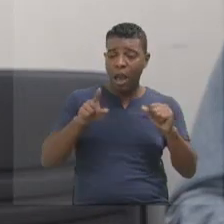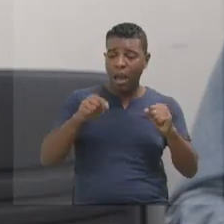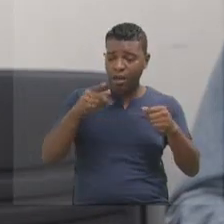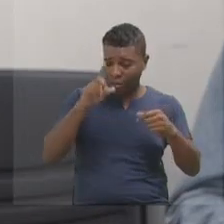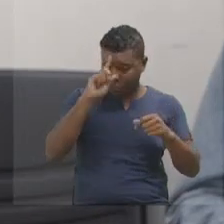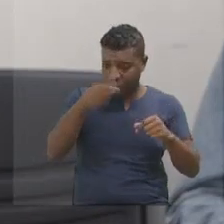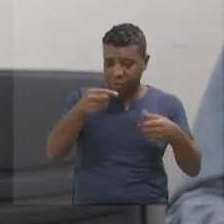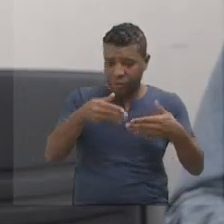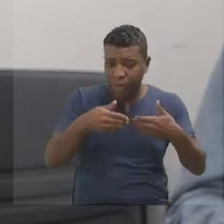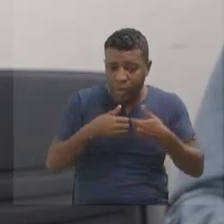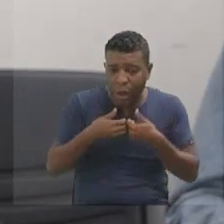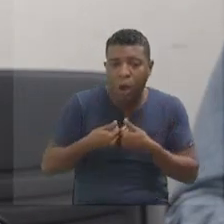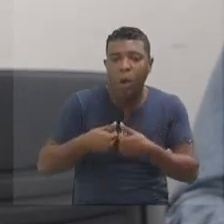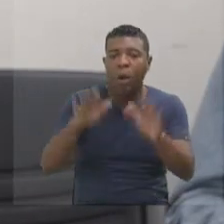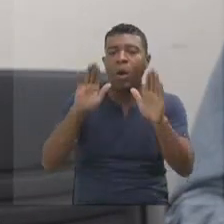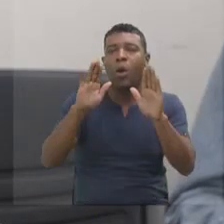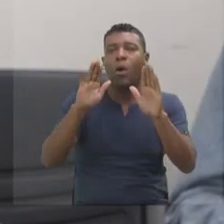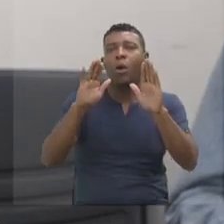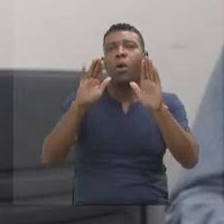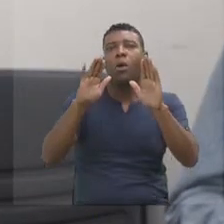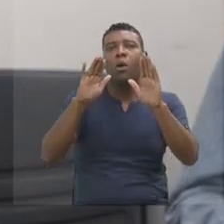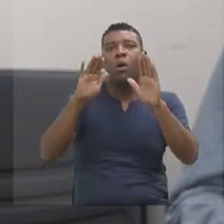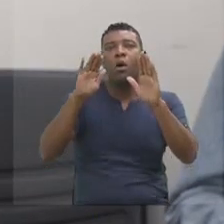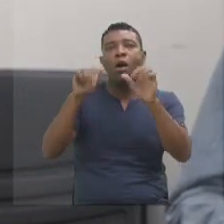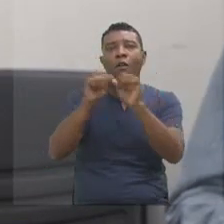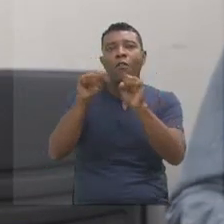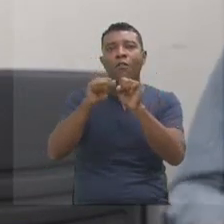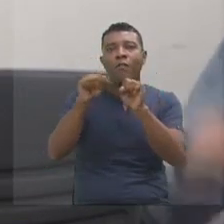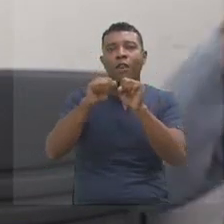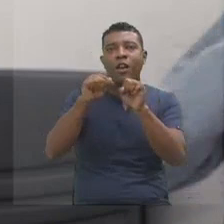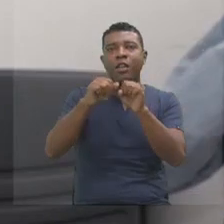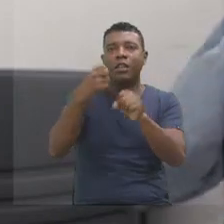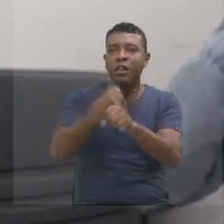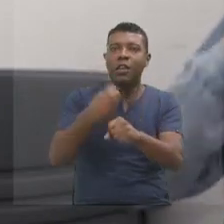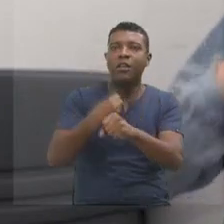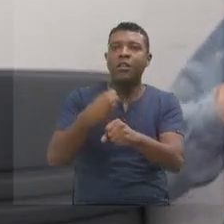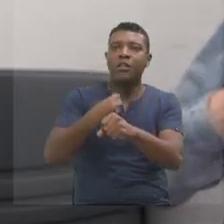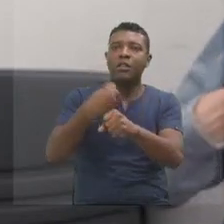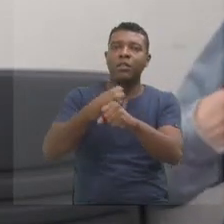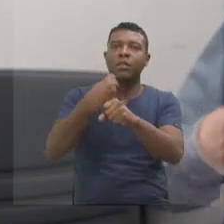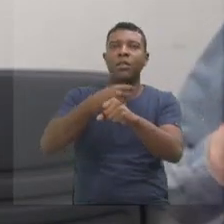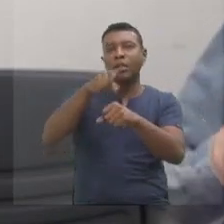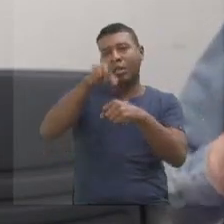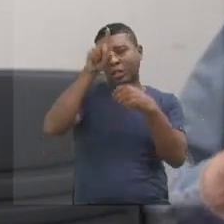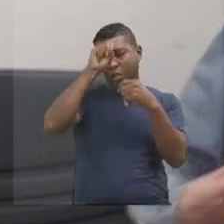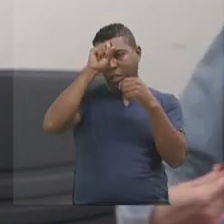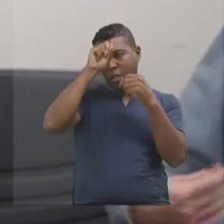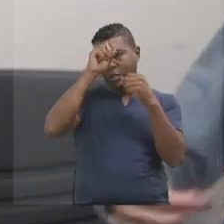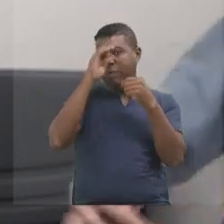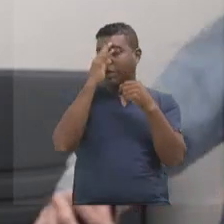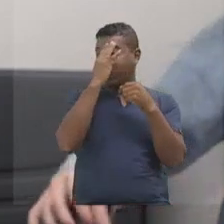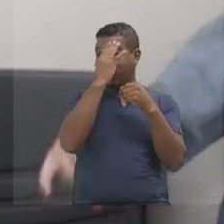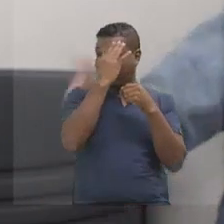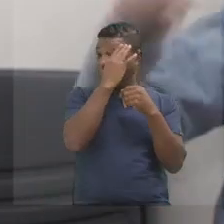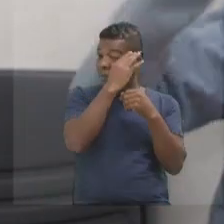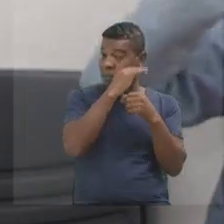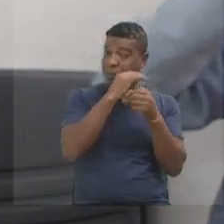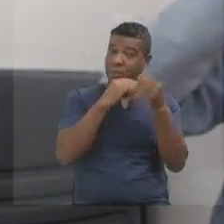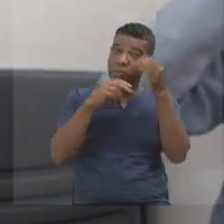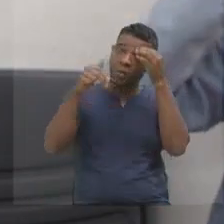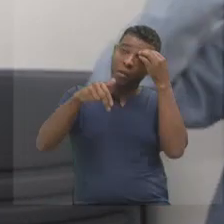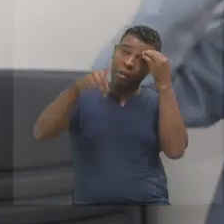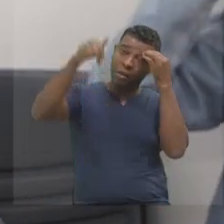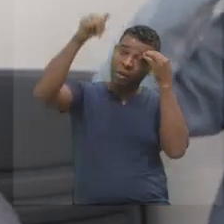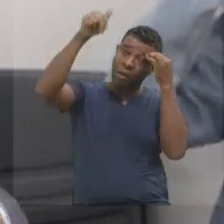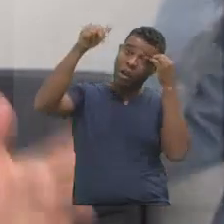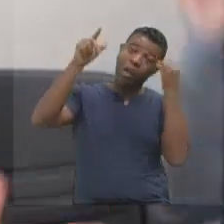né É nessa desse importante Hospital do trauma do Norte